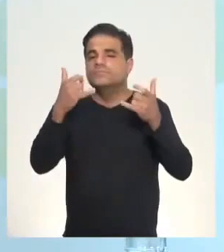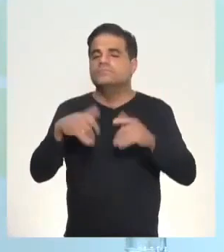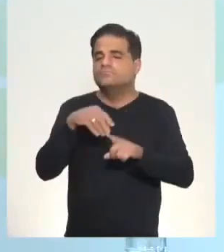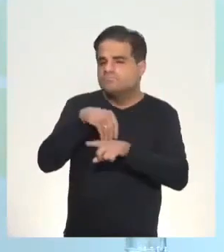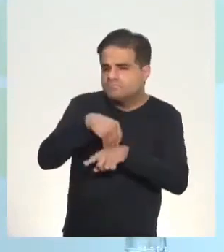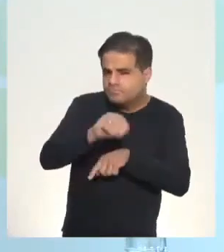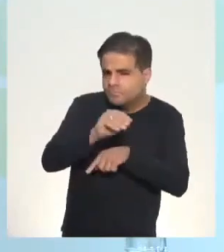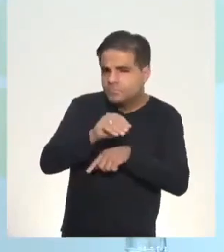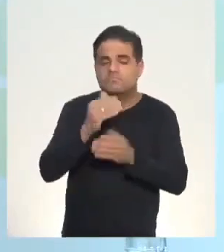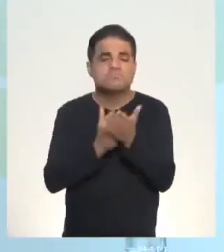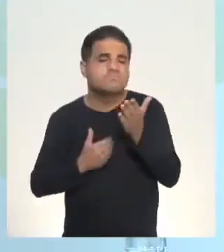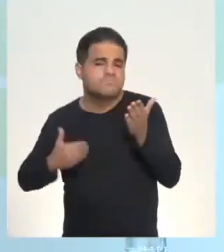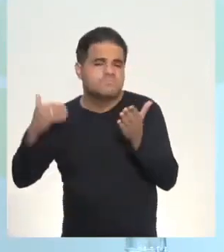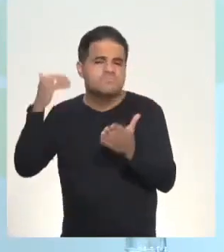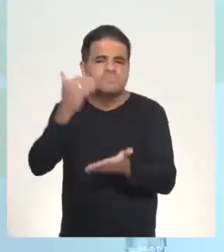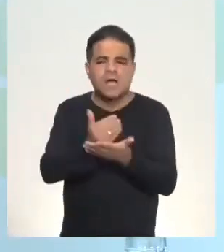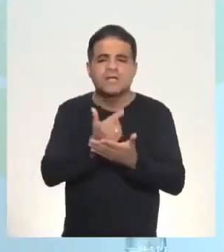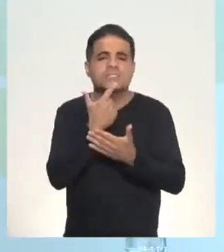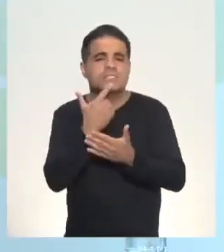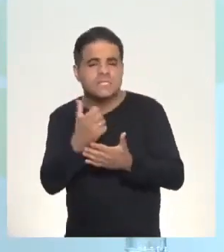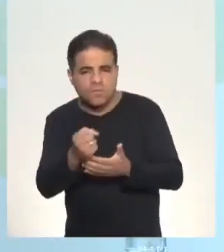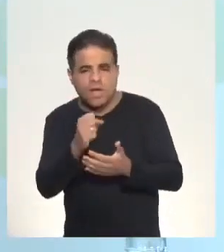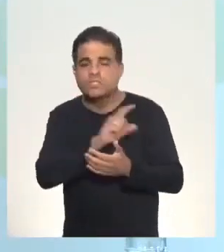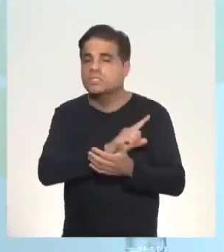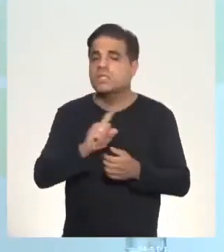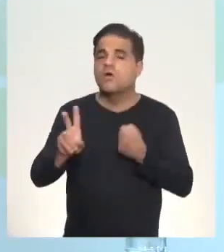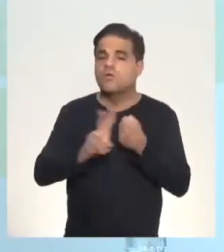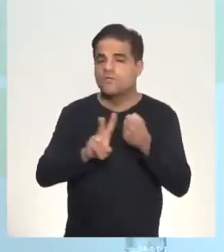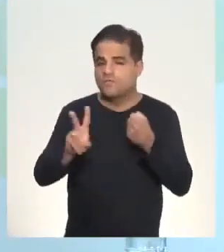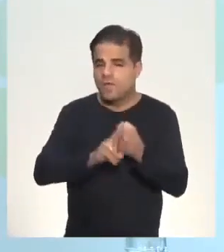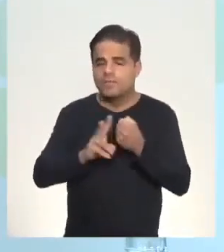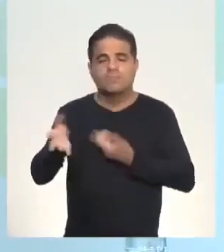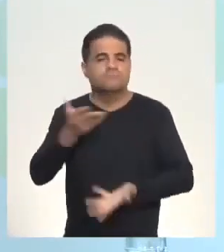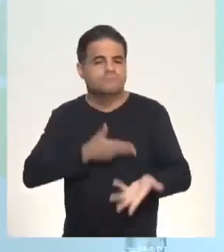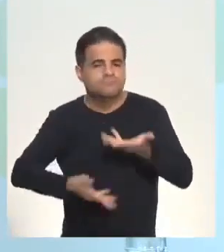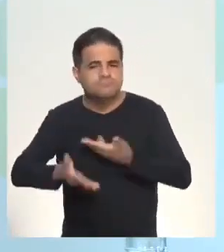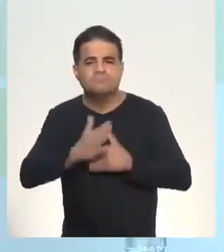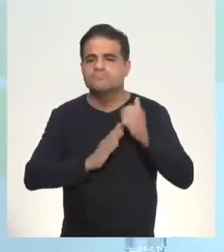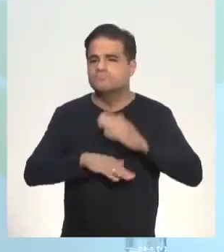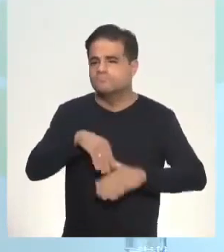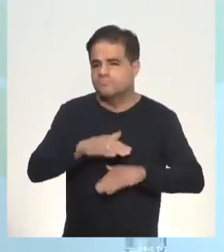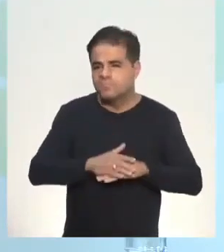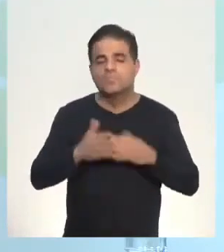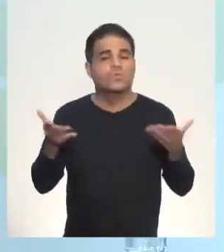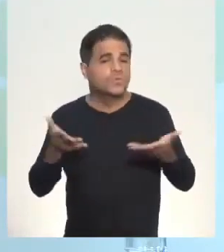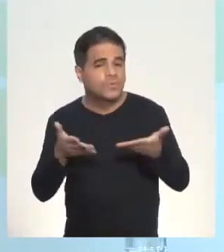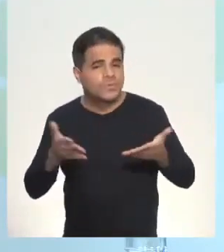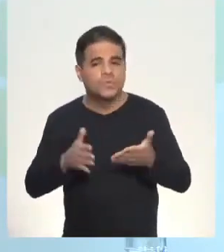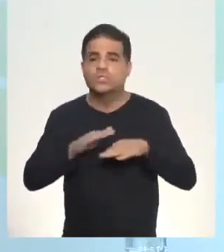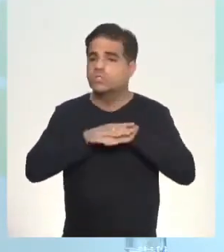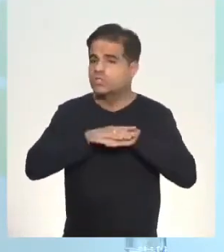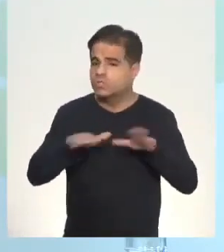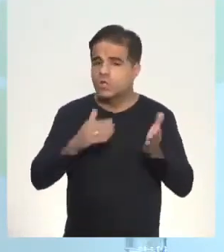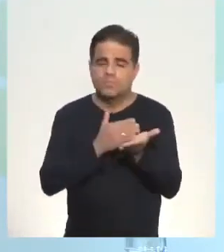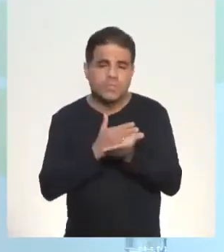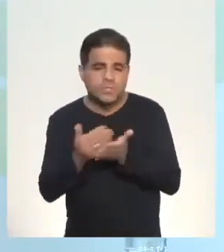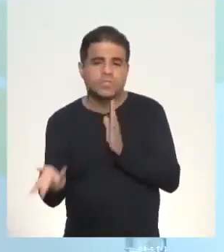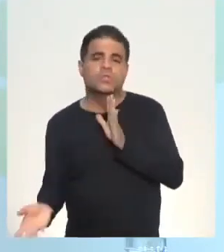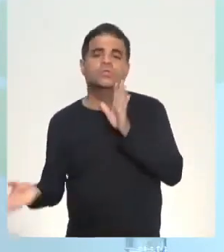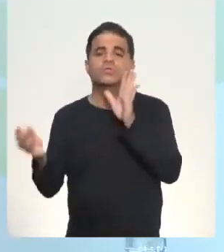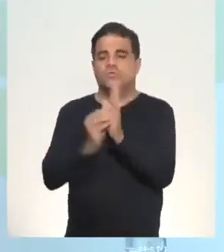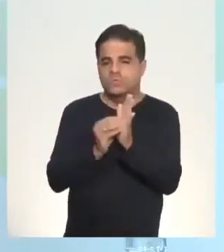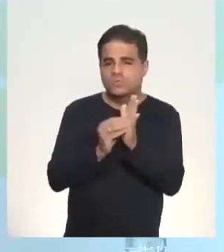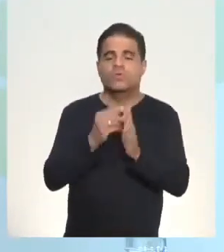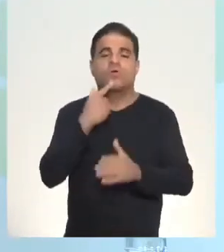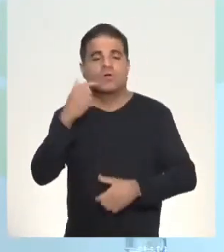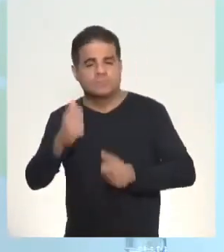uma ênfase maior hoje para a linguagem não verbal. Em relação à habilidade, hoje é apenas uma introdução do que